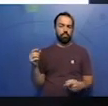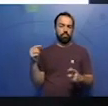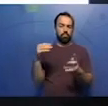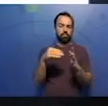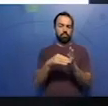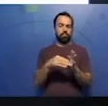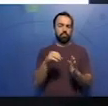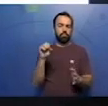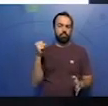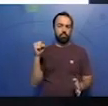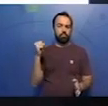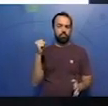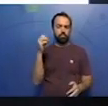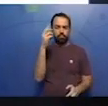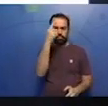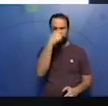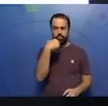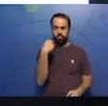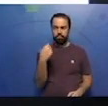Agora, lá na página